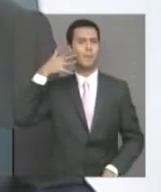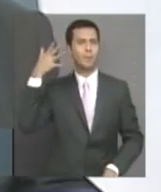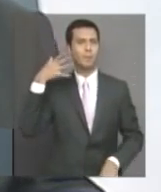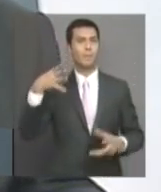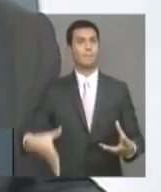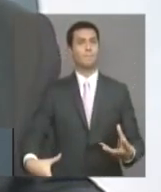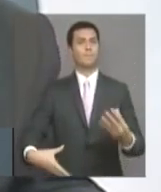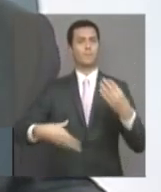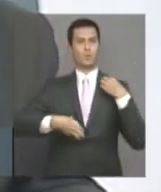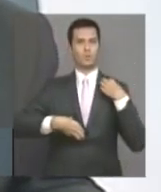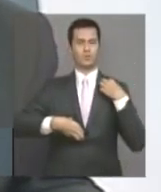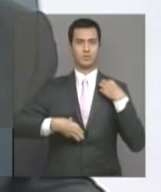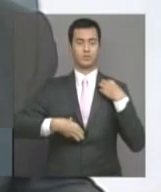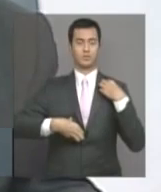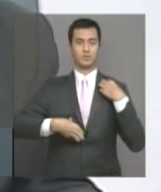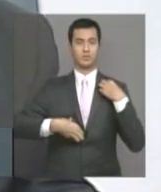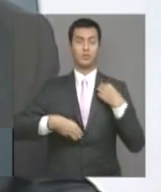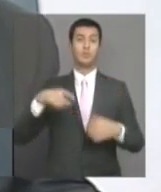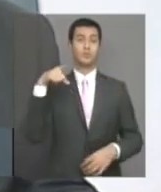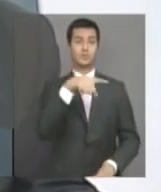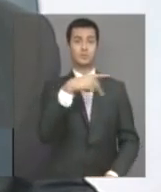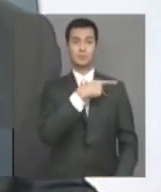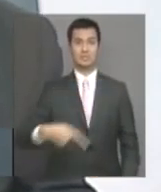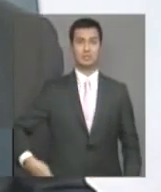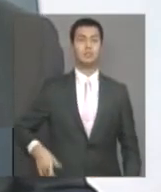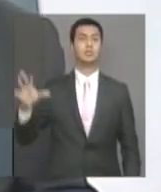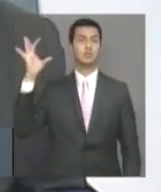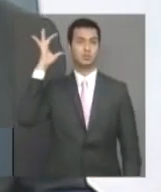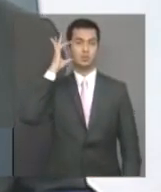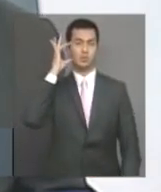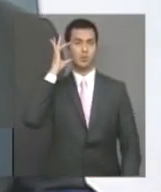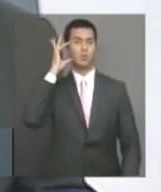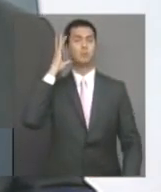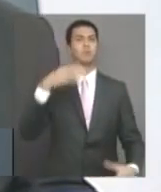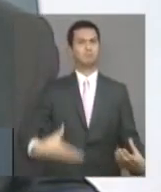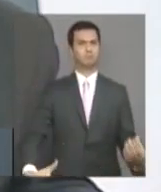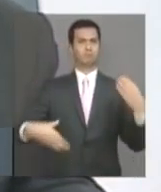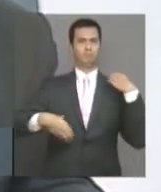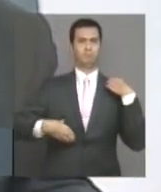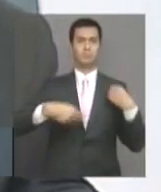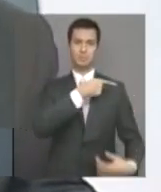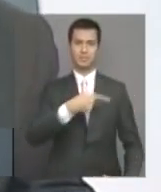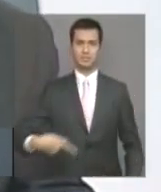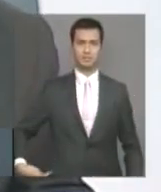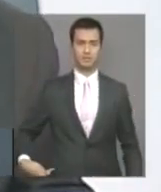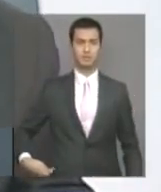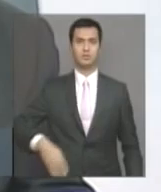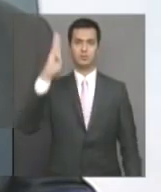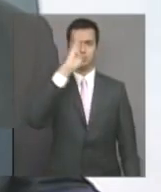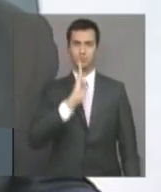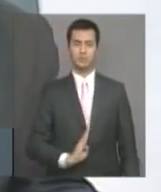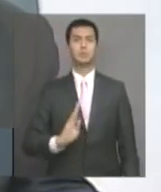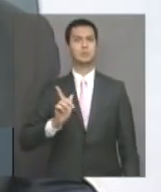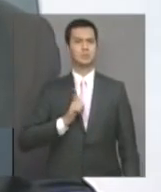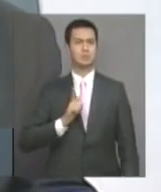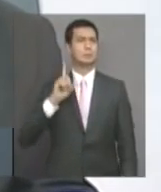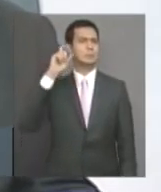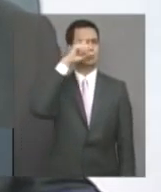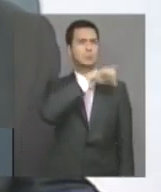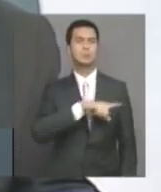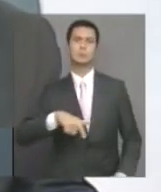Vossa Excelência assumiu com toda a sua plenitude a presidência do nosso país, com todas as dificuldades e